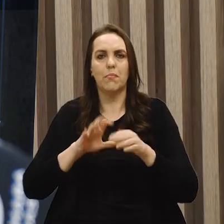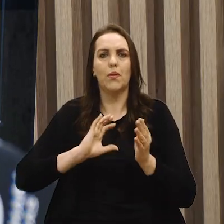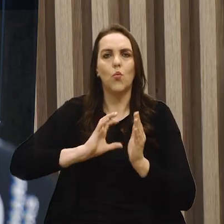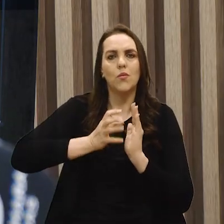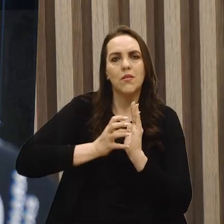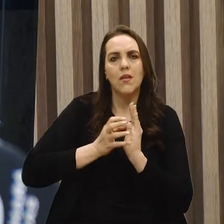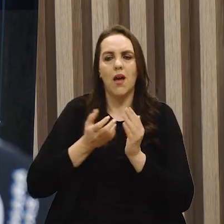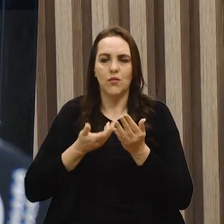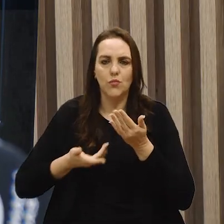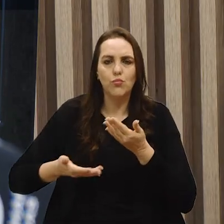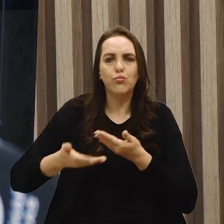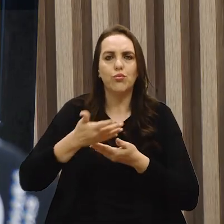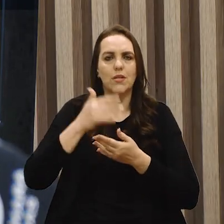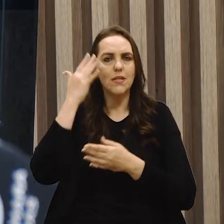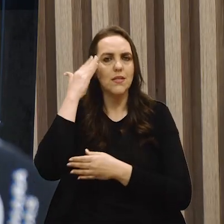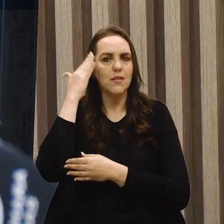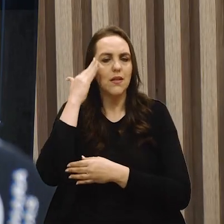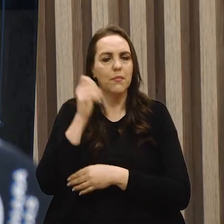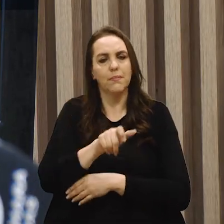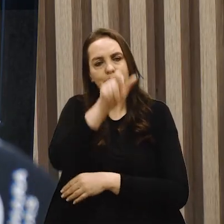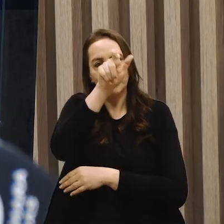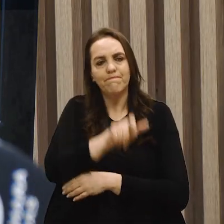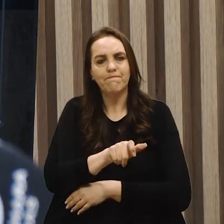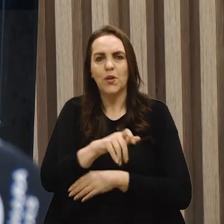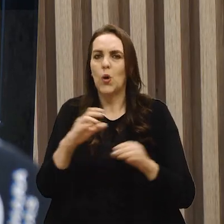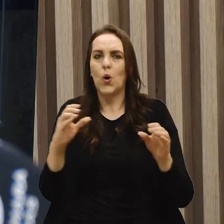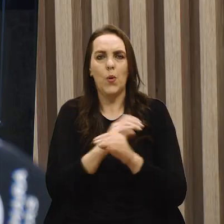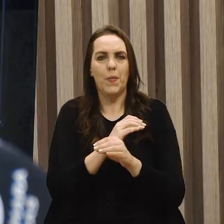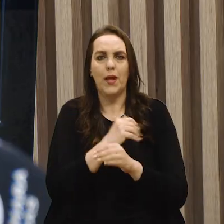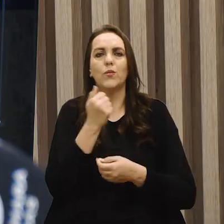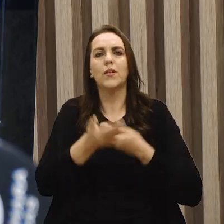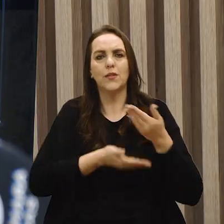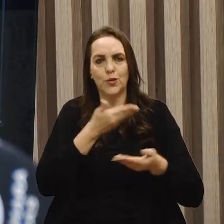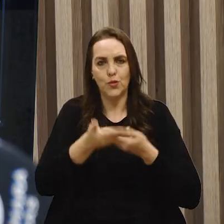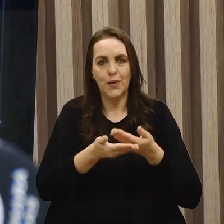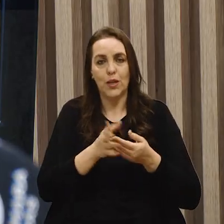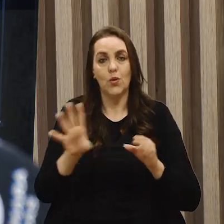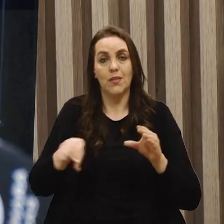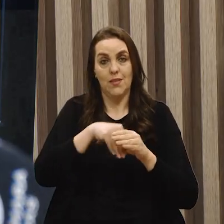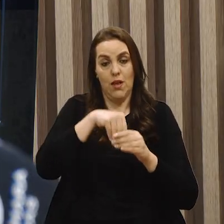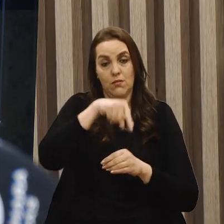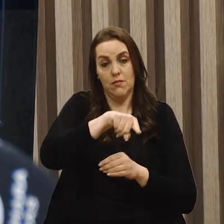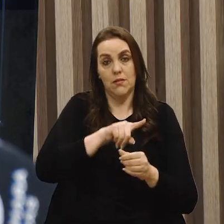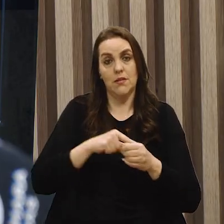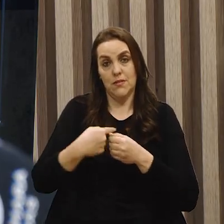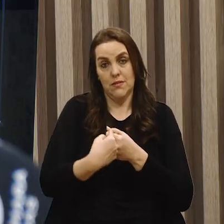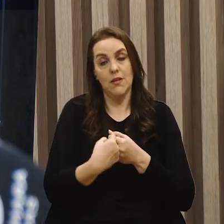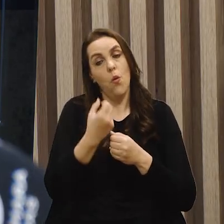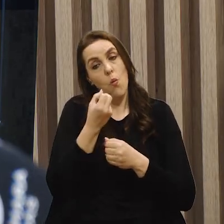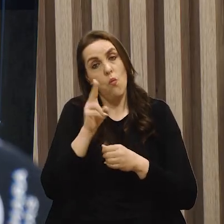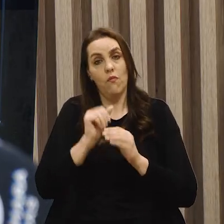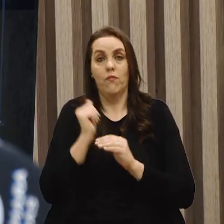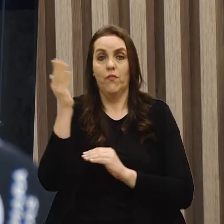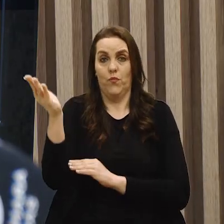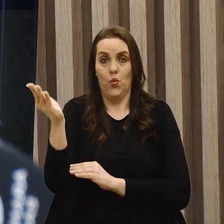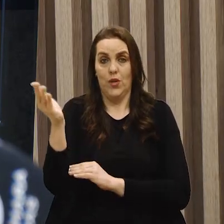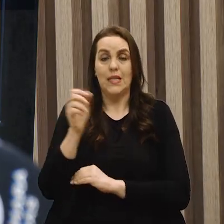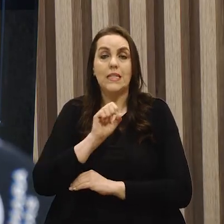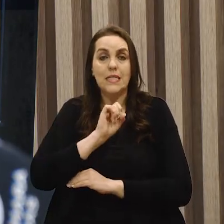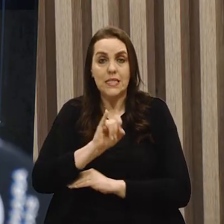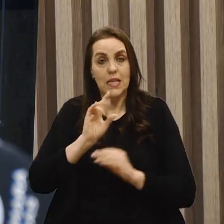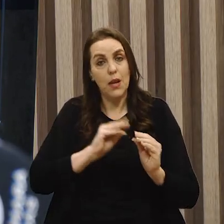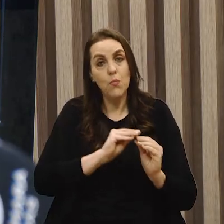dados, para conseguir trabalhar esse indivíduo como um todo, né? Dentro do município ou fora. Quando ele sai do município, o